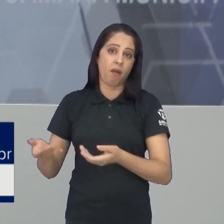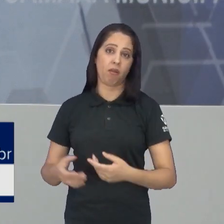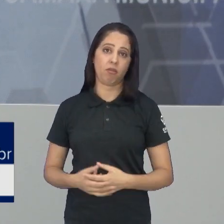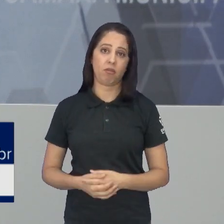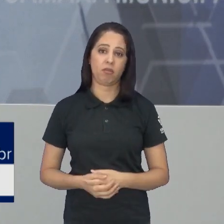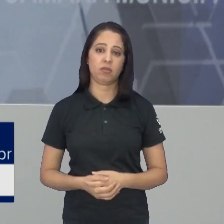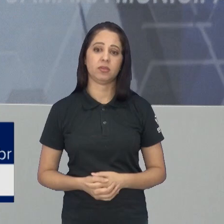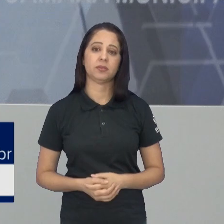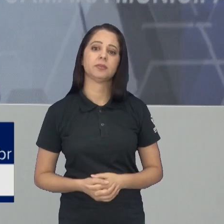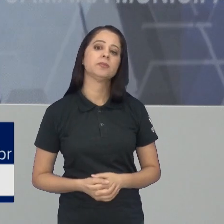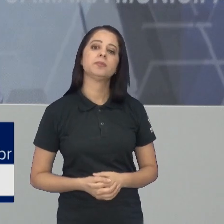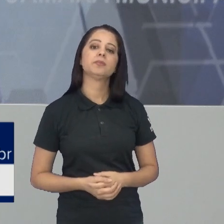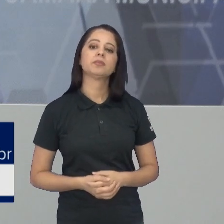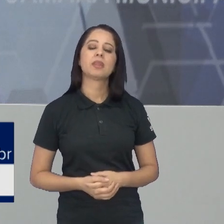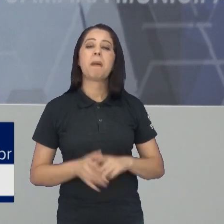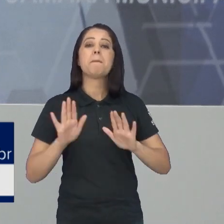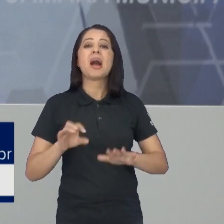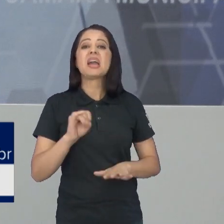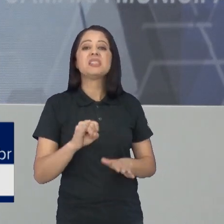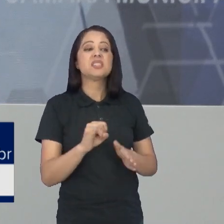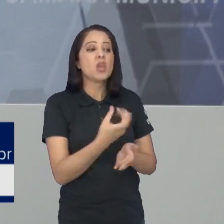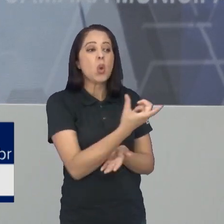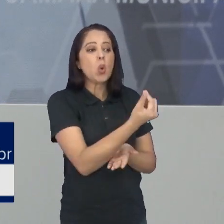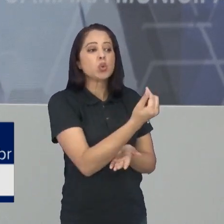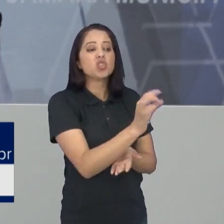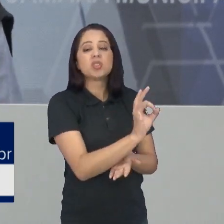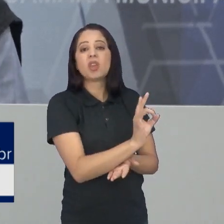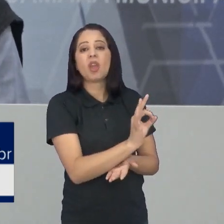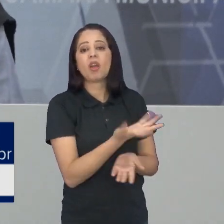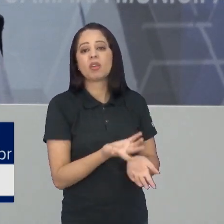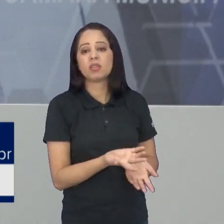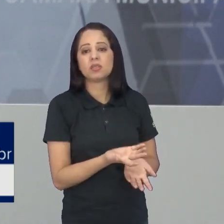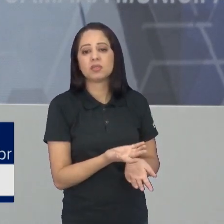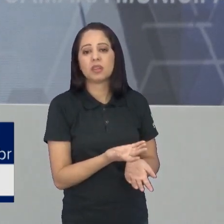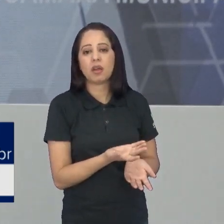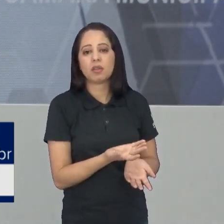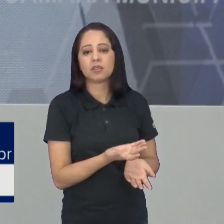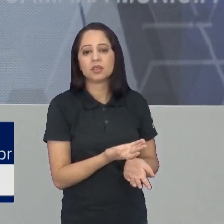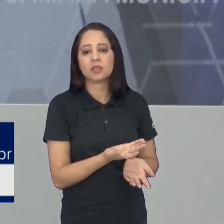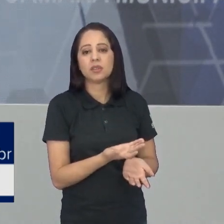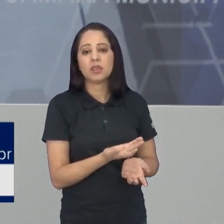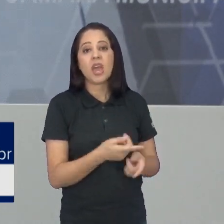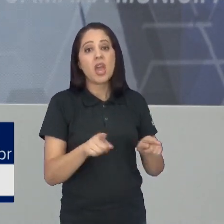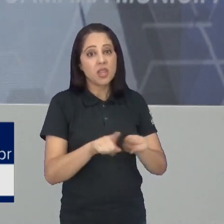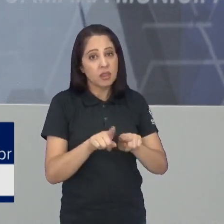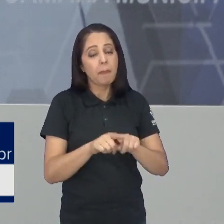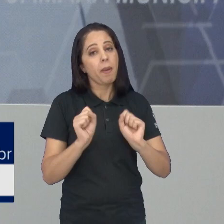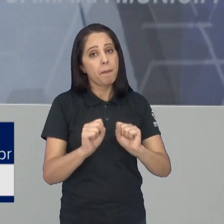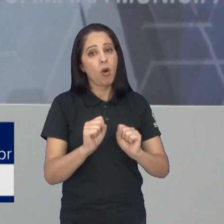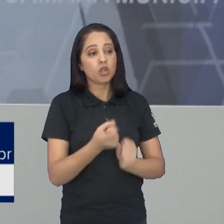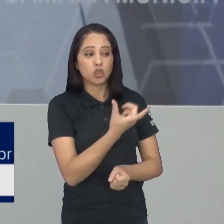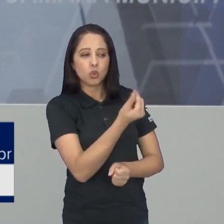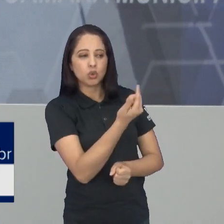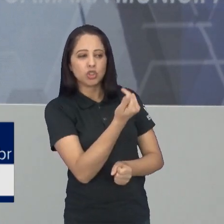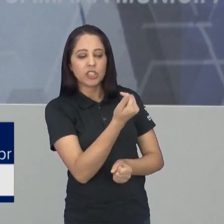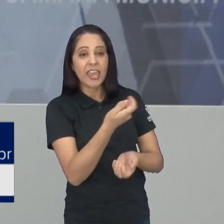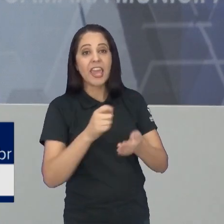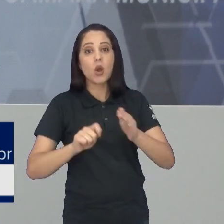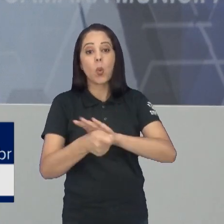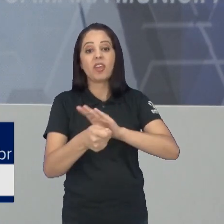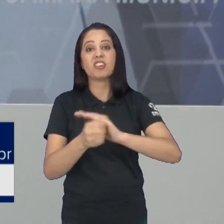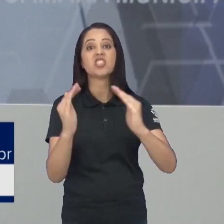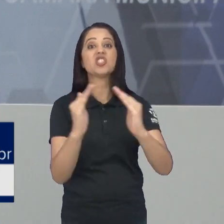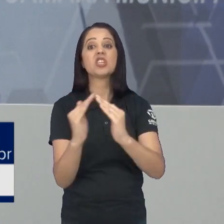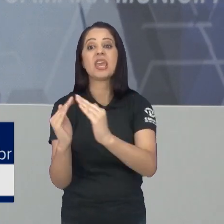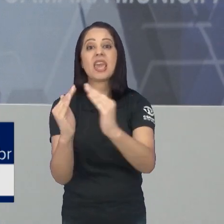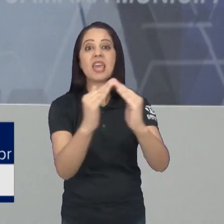E não entrando esse dinheiro também serve para fazer a habitação popular. Então,